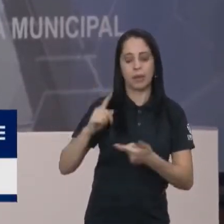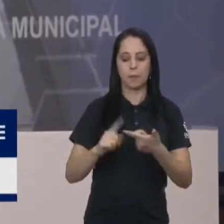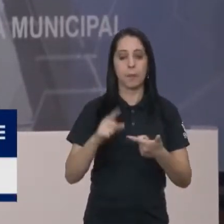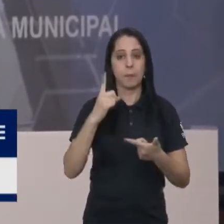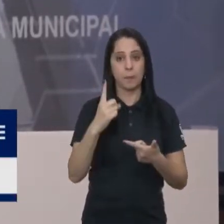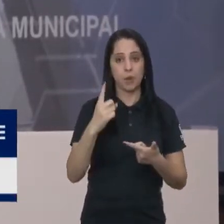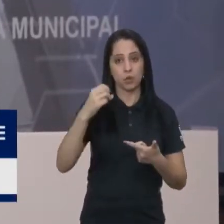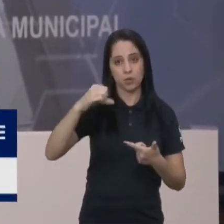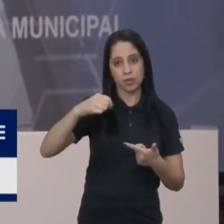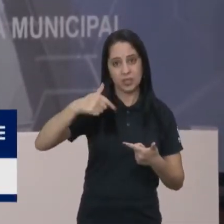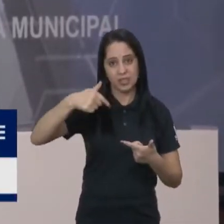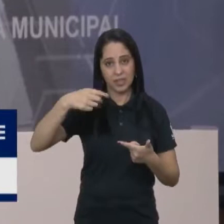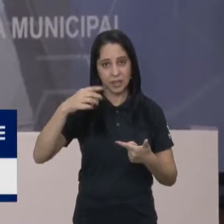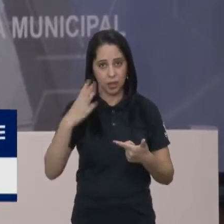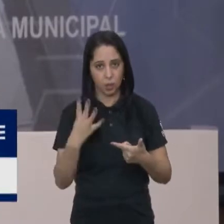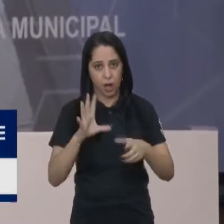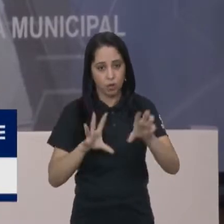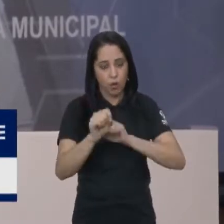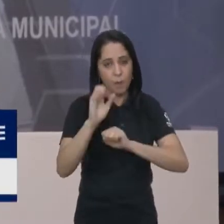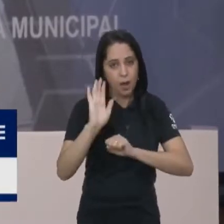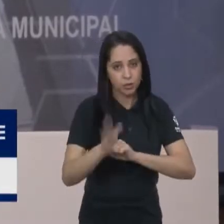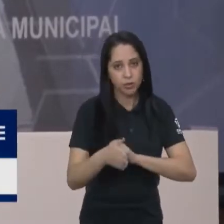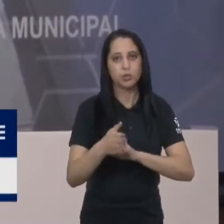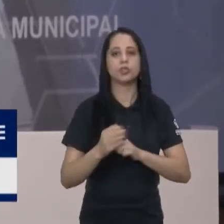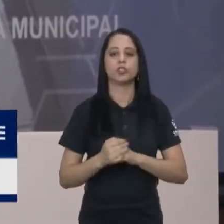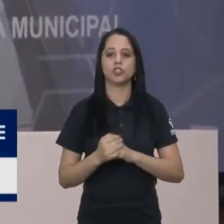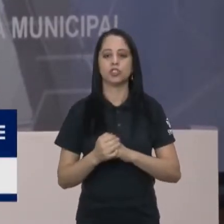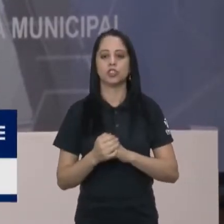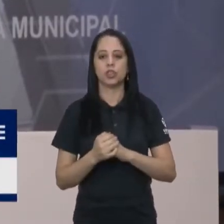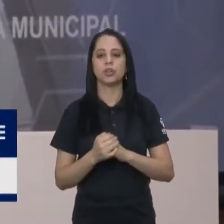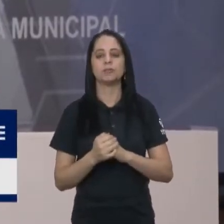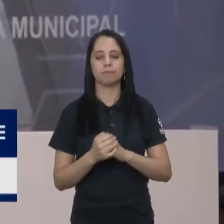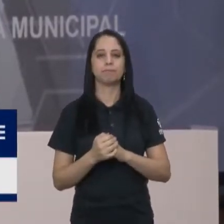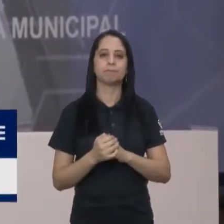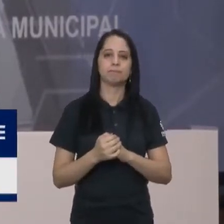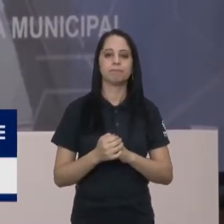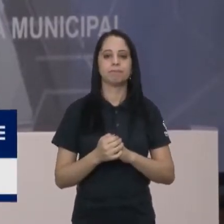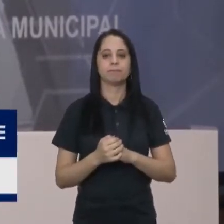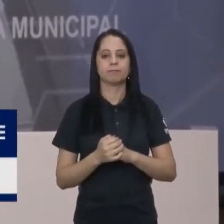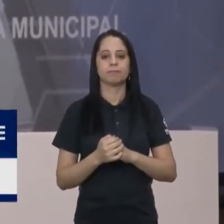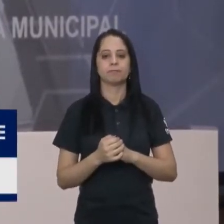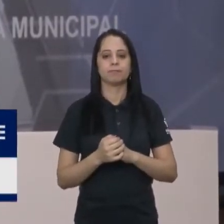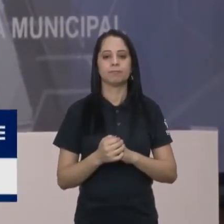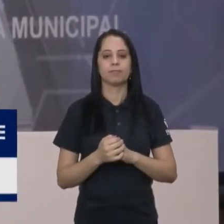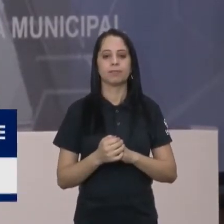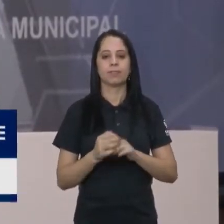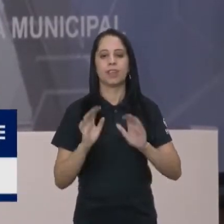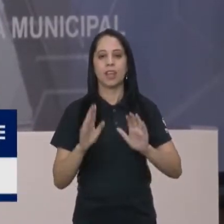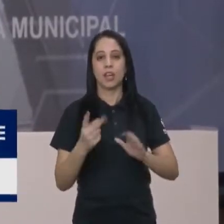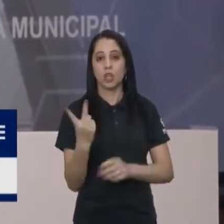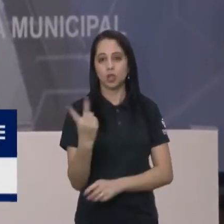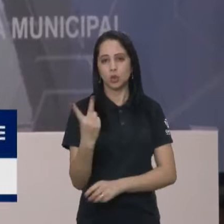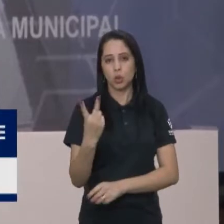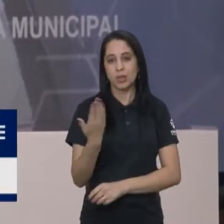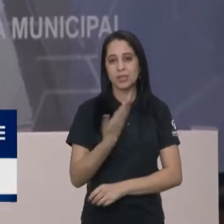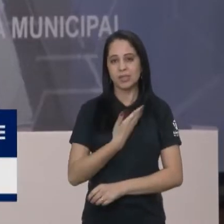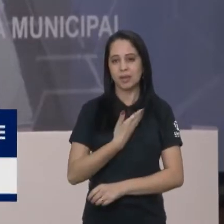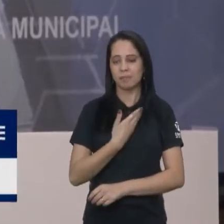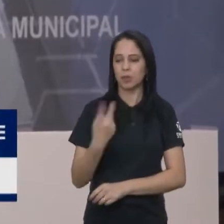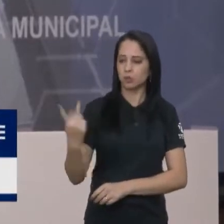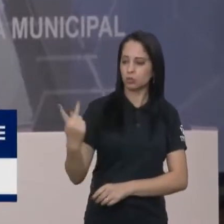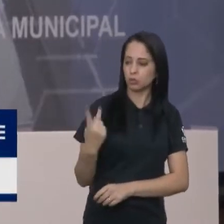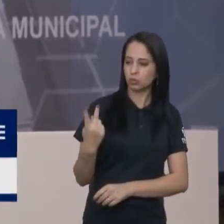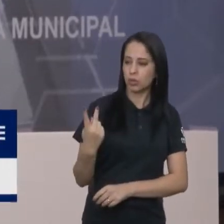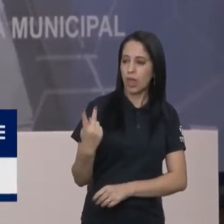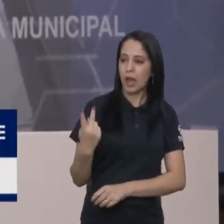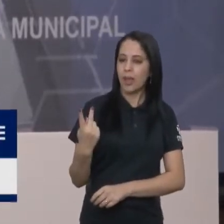1974, recém-formado, em vias de montar um escritório de advocacia na cidade, com dois amigos, surgiu a possibilidade